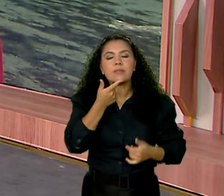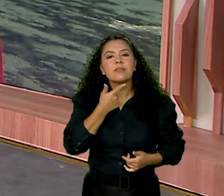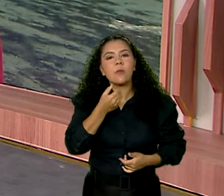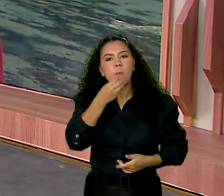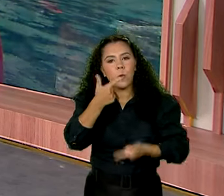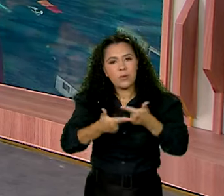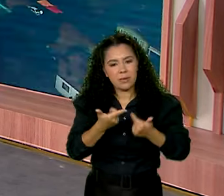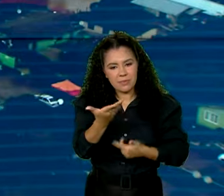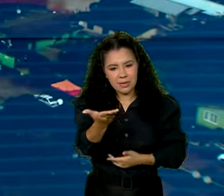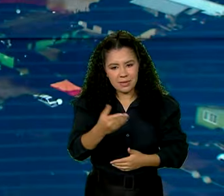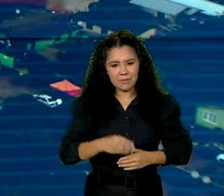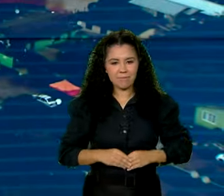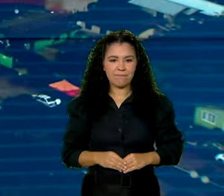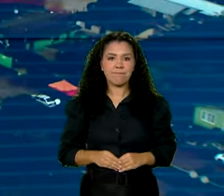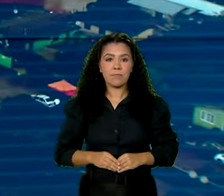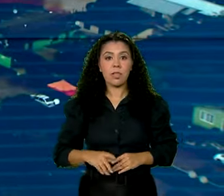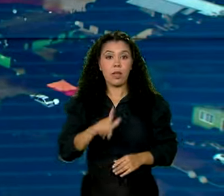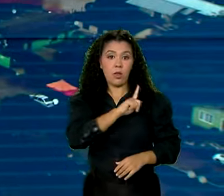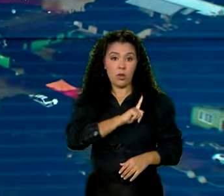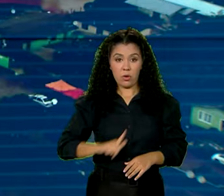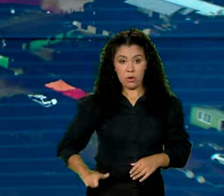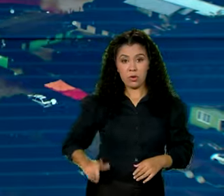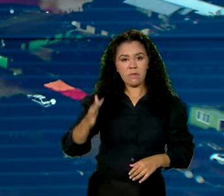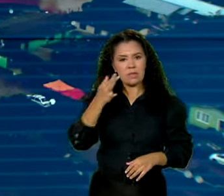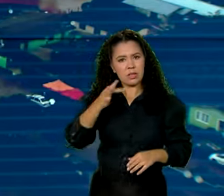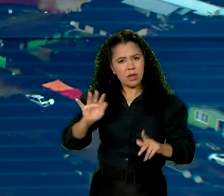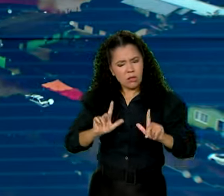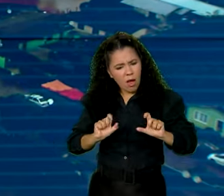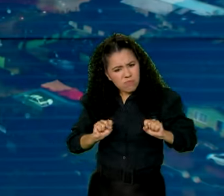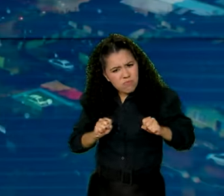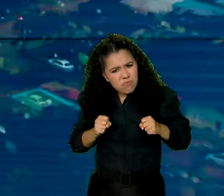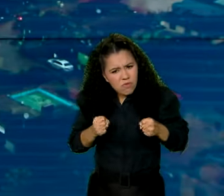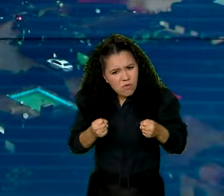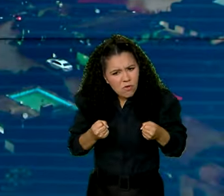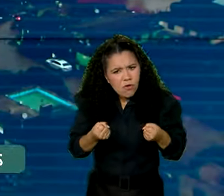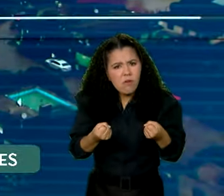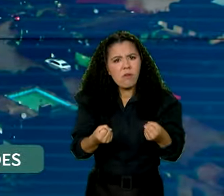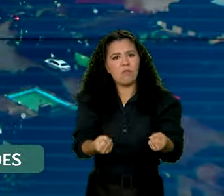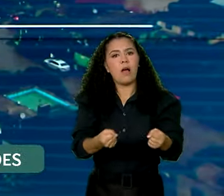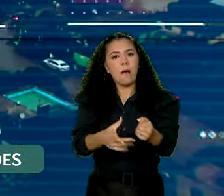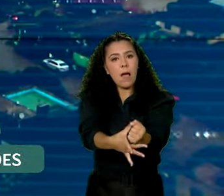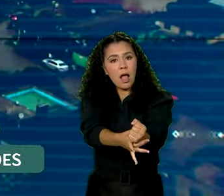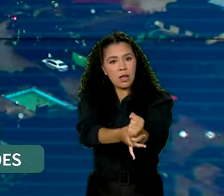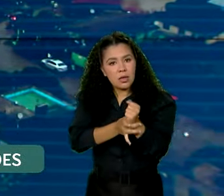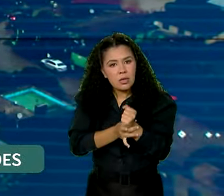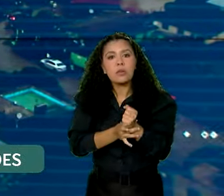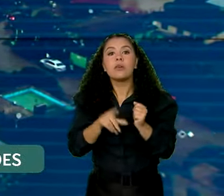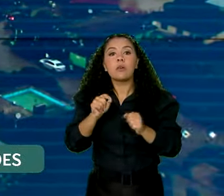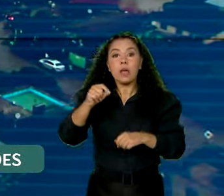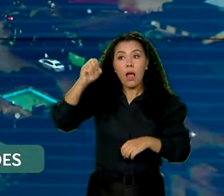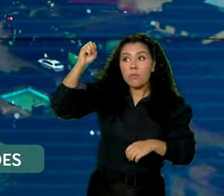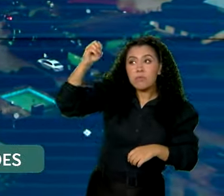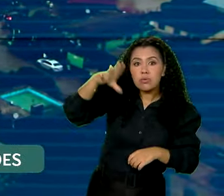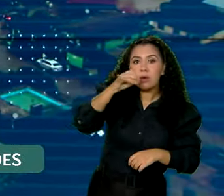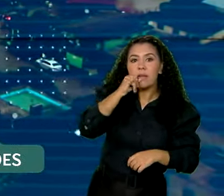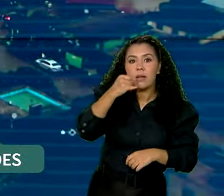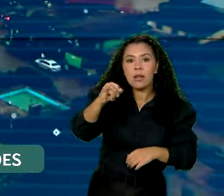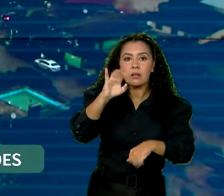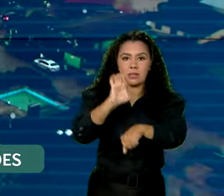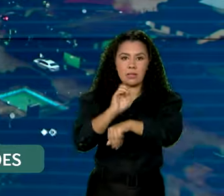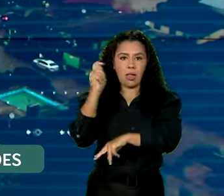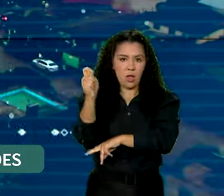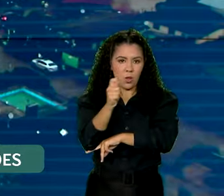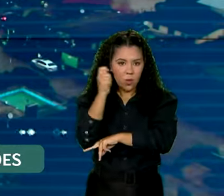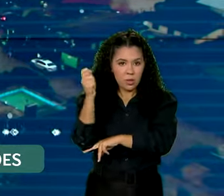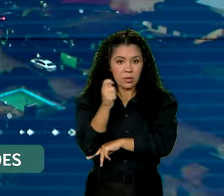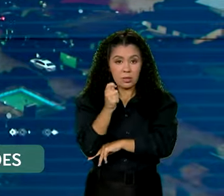Alegre. E o governo federal está intensificando esforços para garantir o fornecimento de energia elétrica no Rio Grande do Sul.